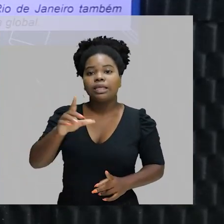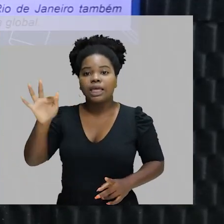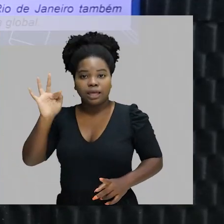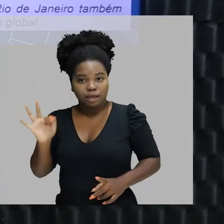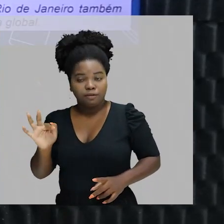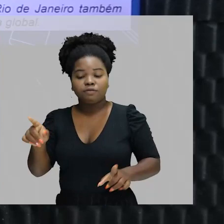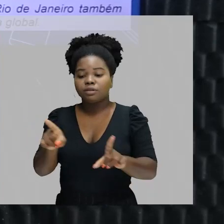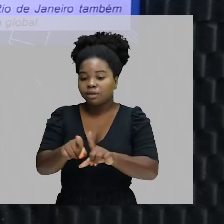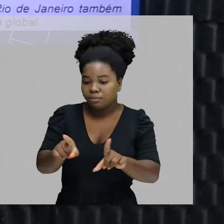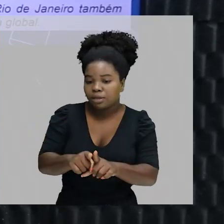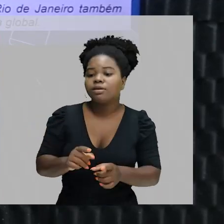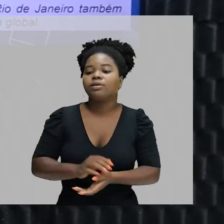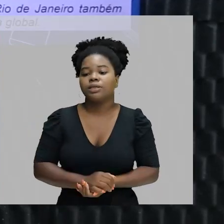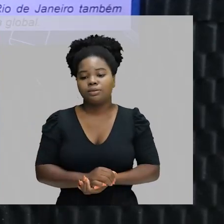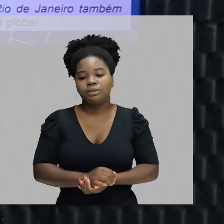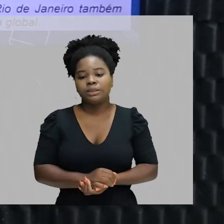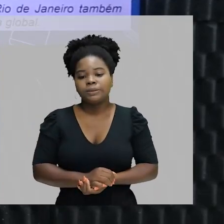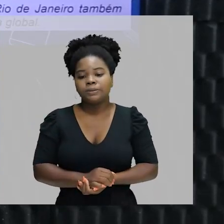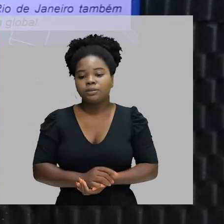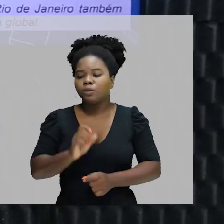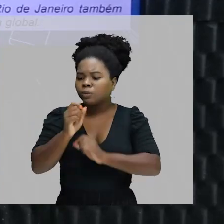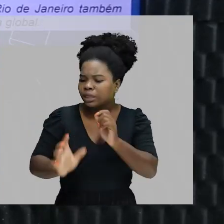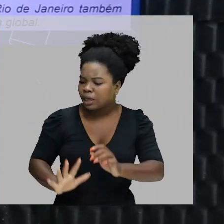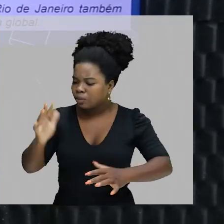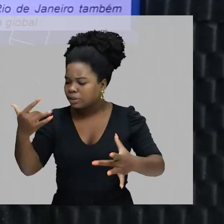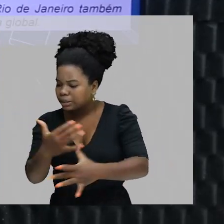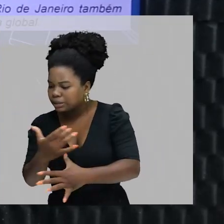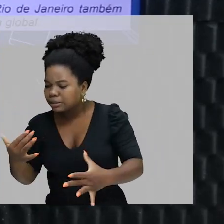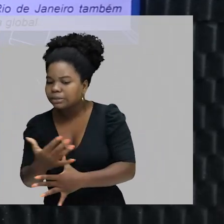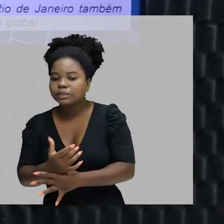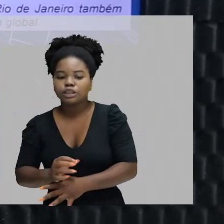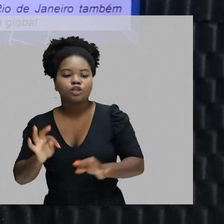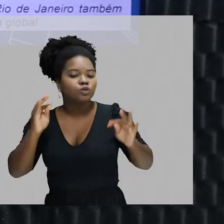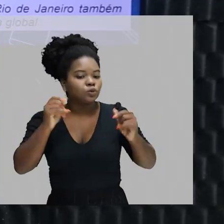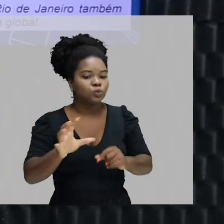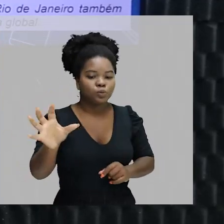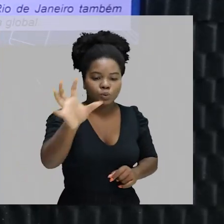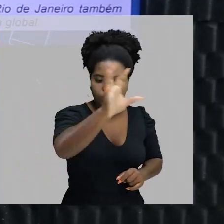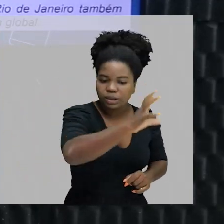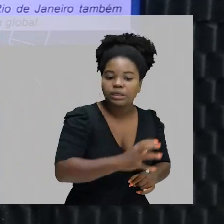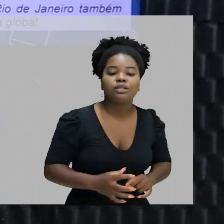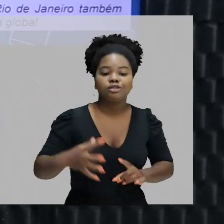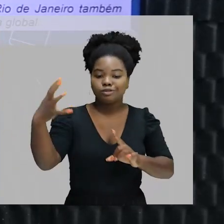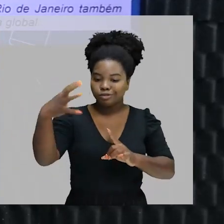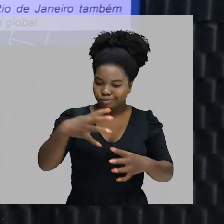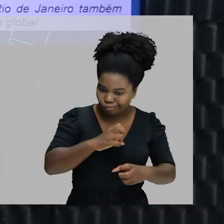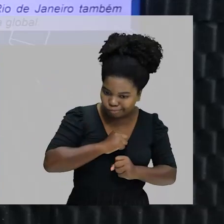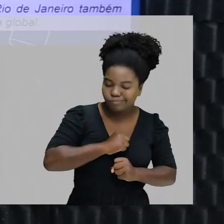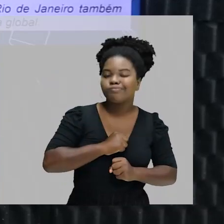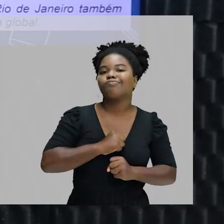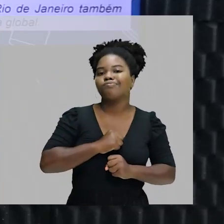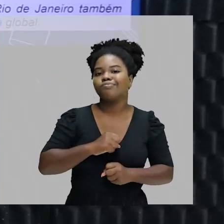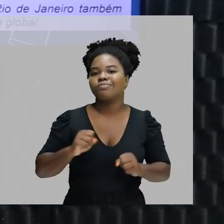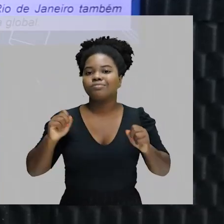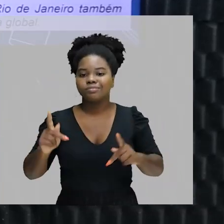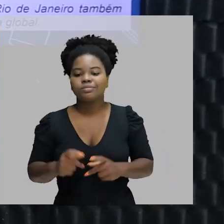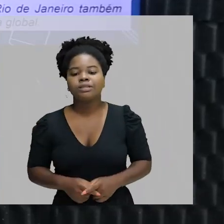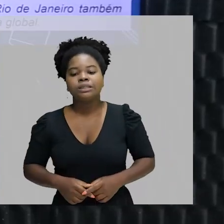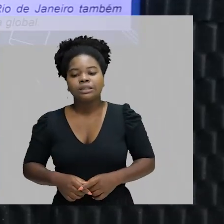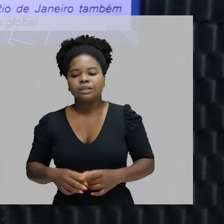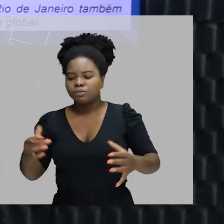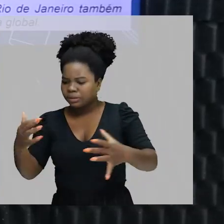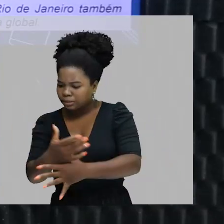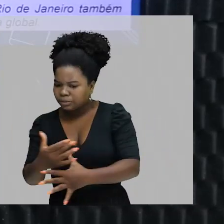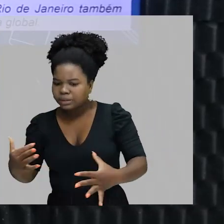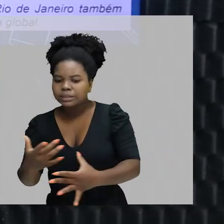que acontece ali, influencia em nível nacional. O que seriam então essas metrópoles regionais? São cidades que têm uma influência grande,